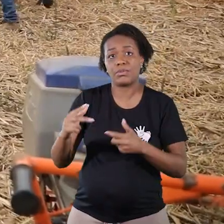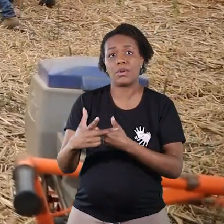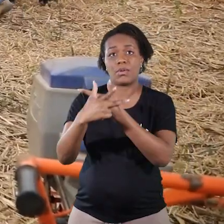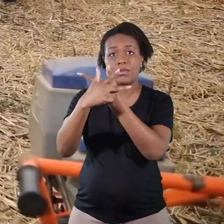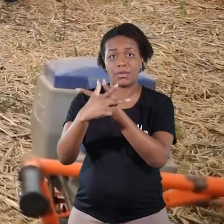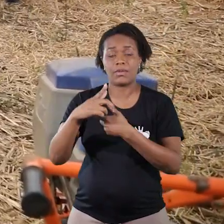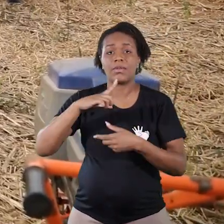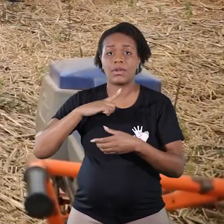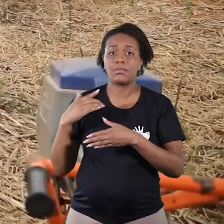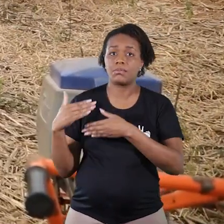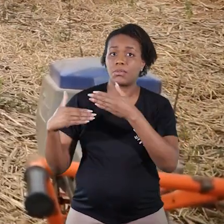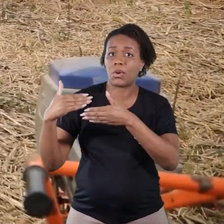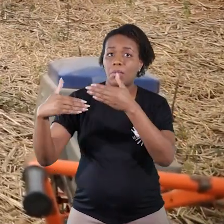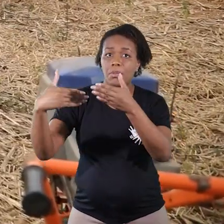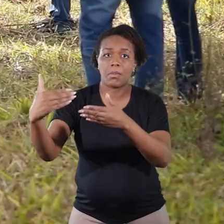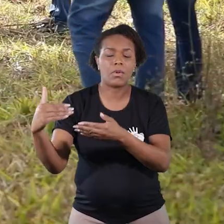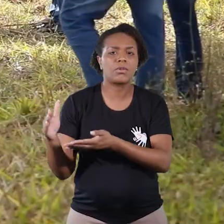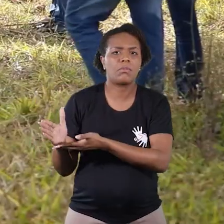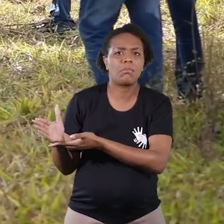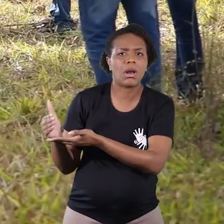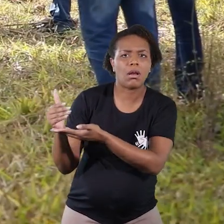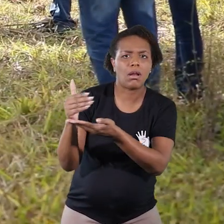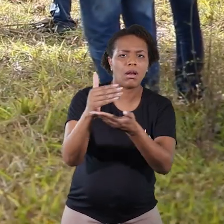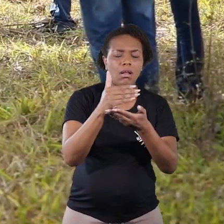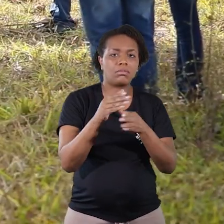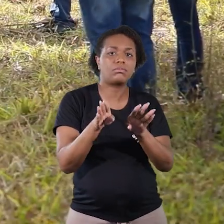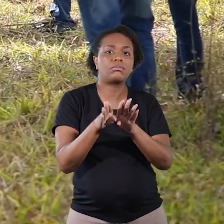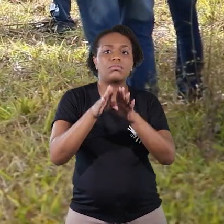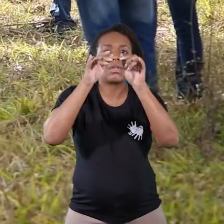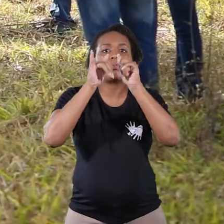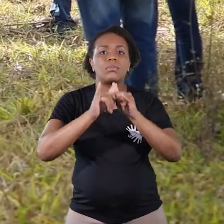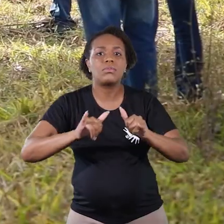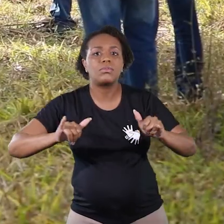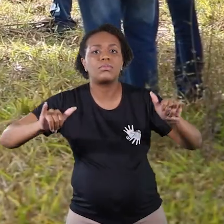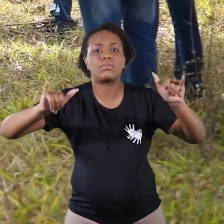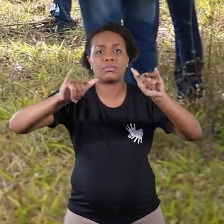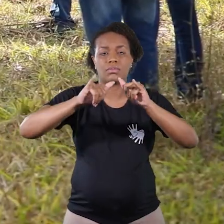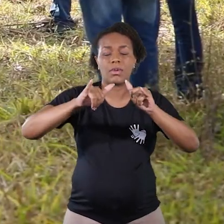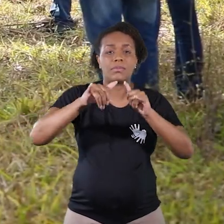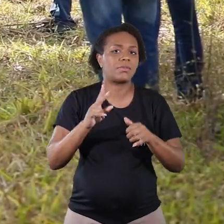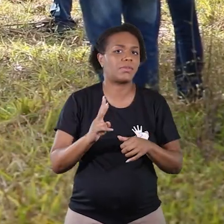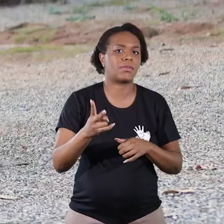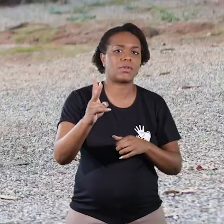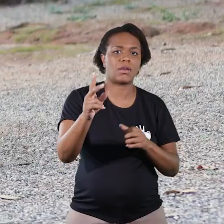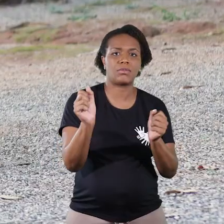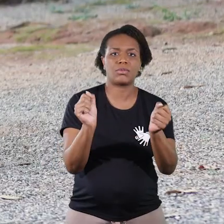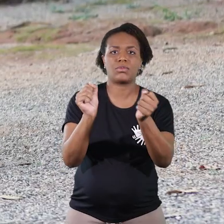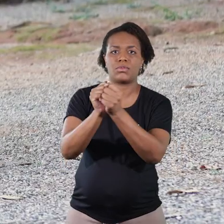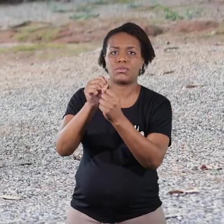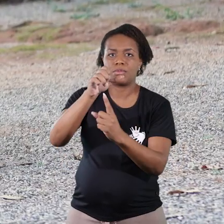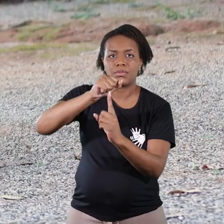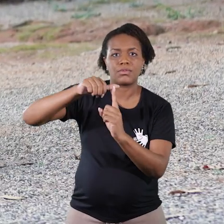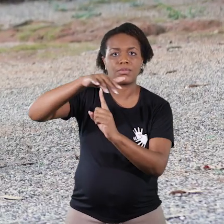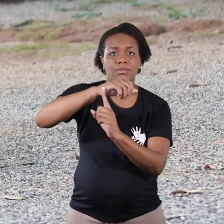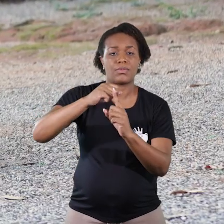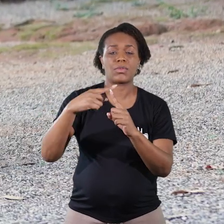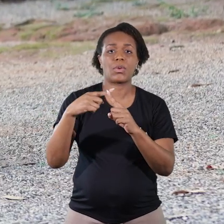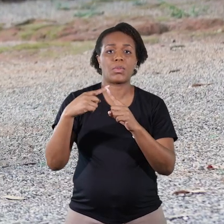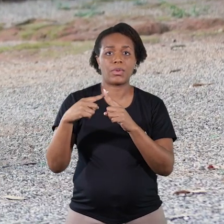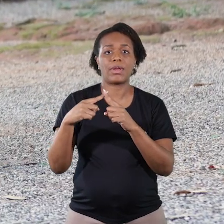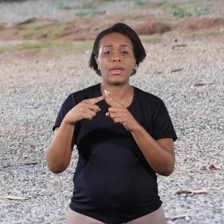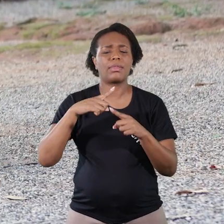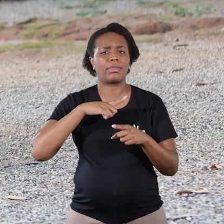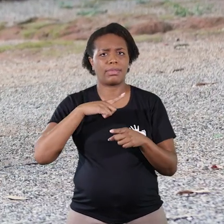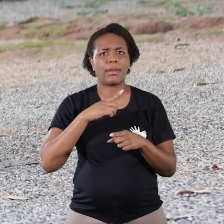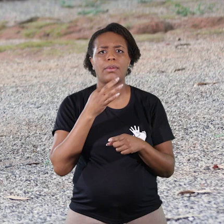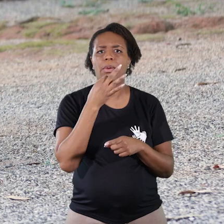num processo de capilarização, de disseminação da informação ativa com a sociedade. As pessoas formam